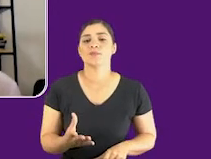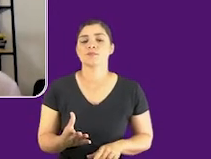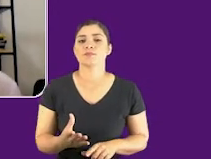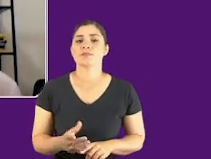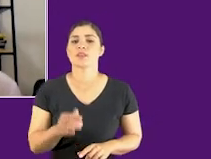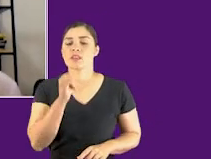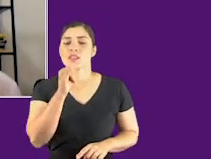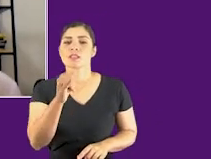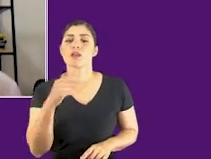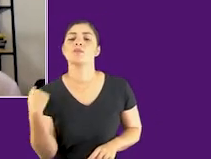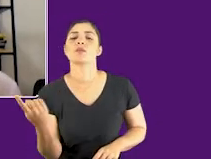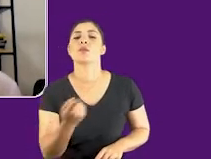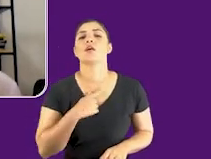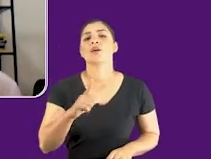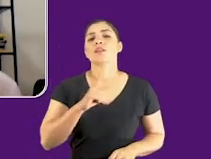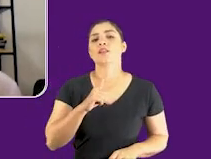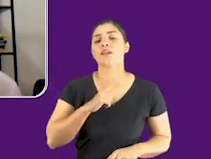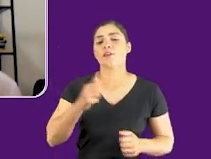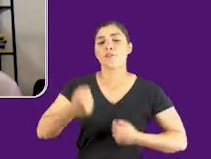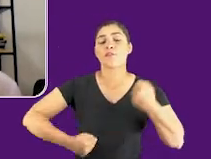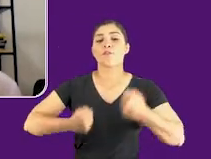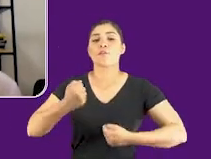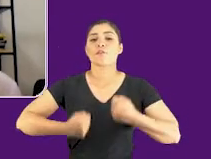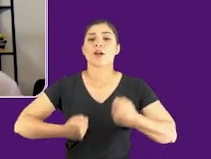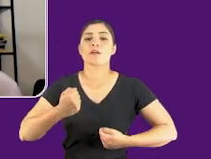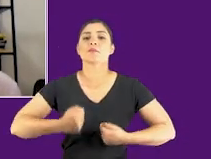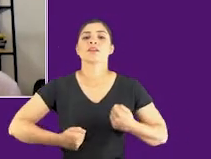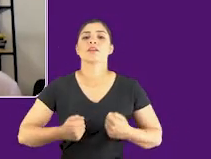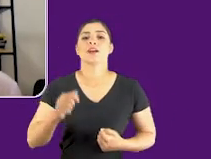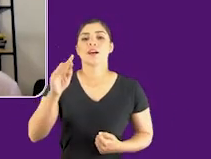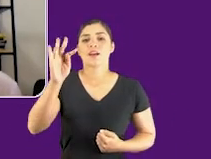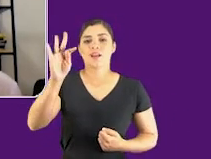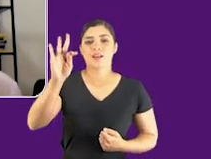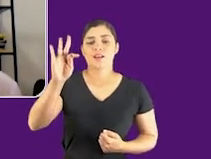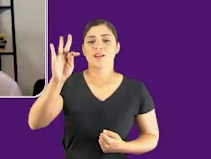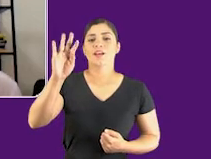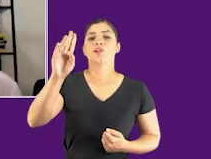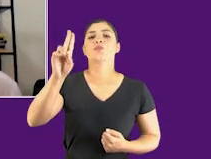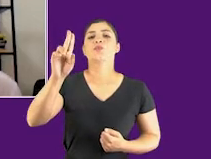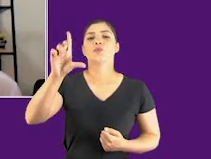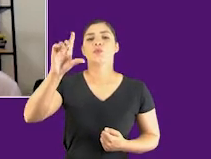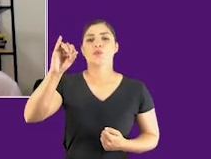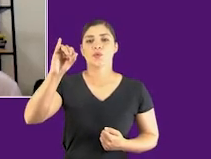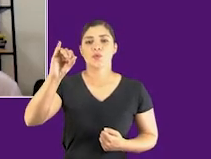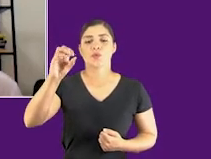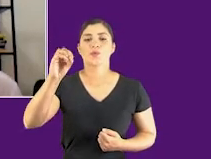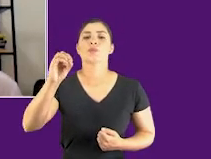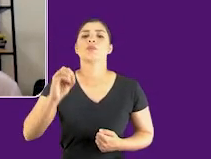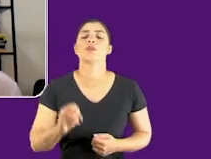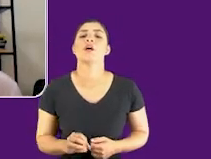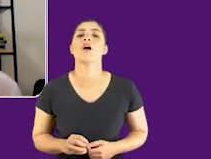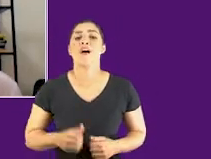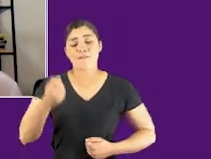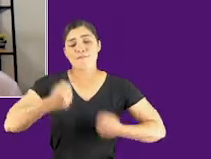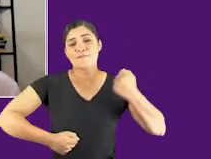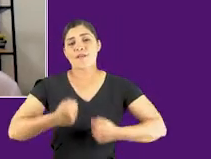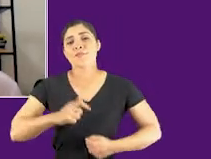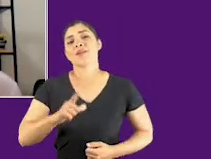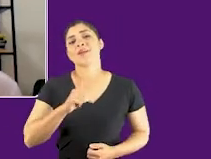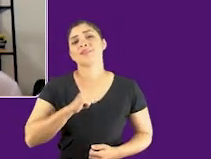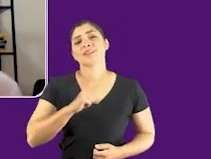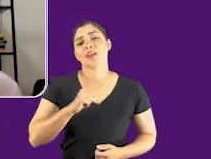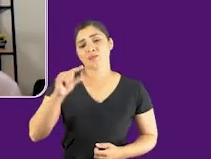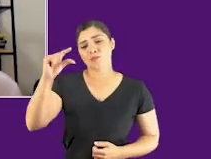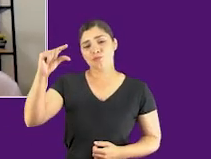por exemplo nós temos uma fábrica em Ituiutaba que a fábrica praticamente ela tem muito